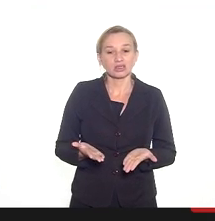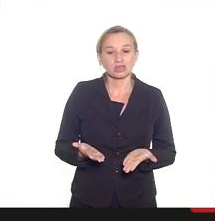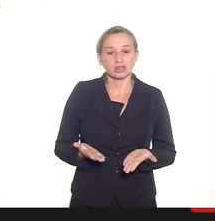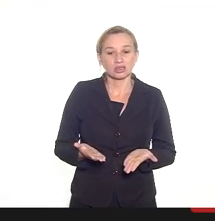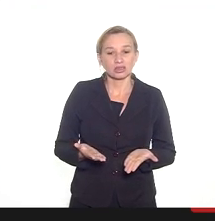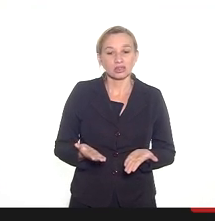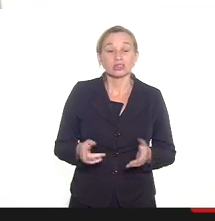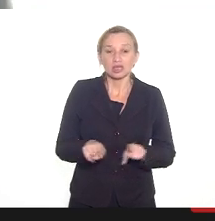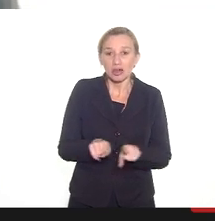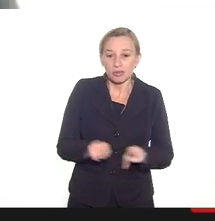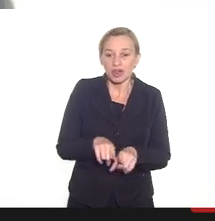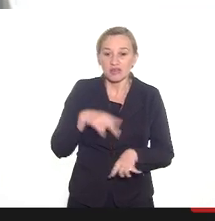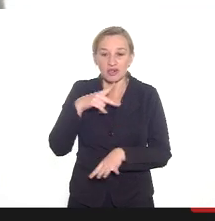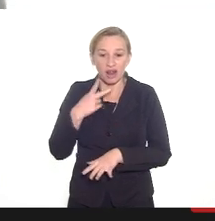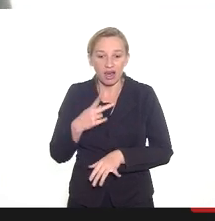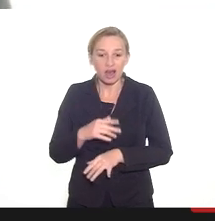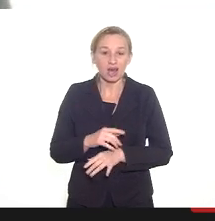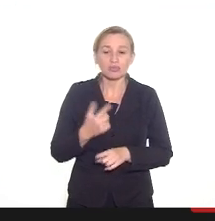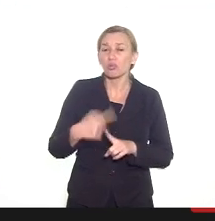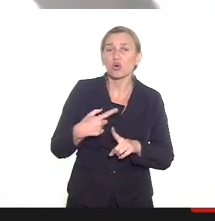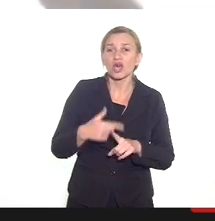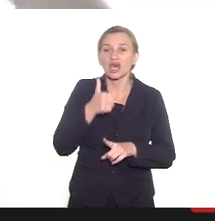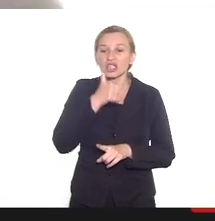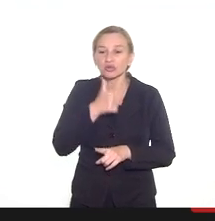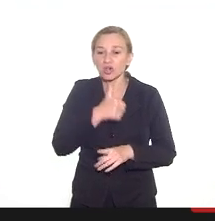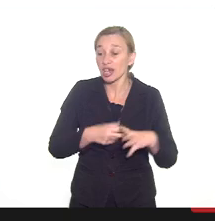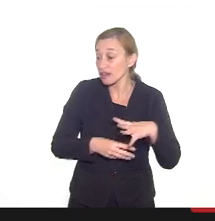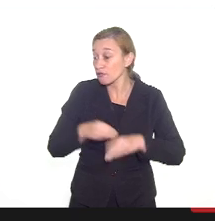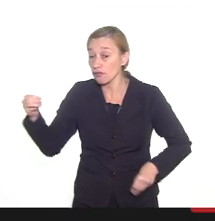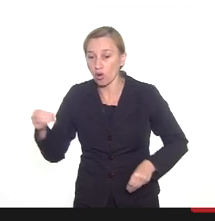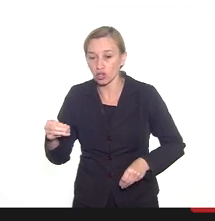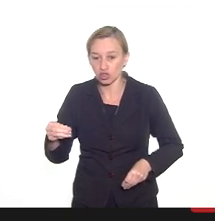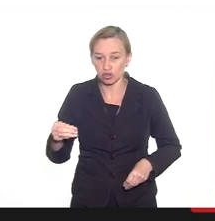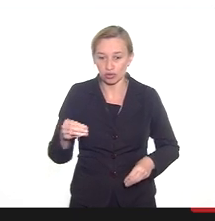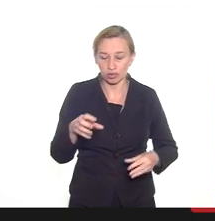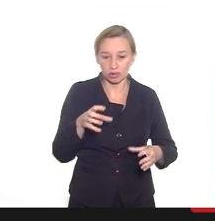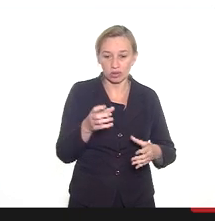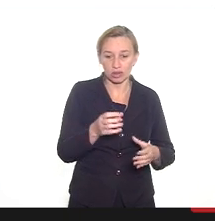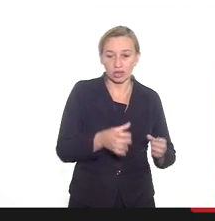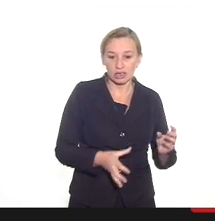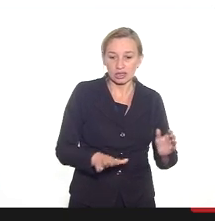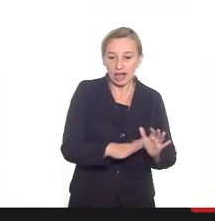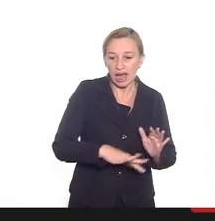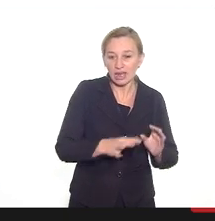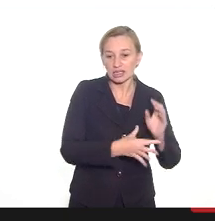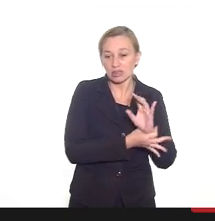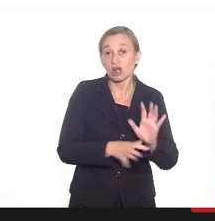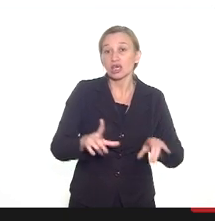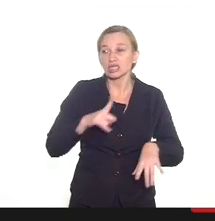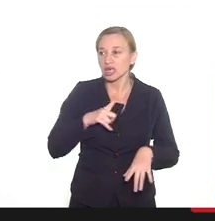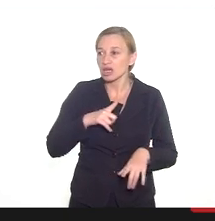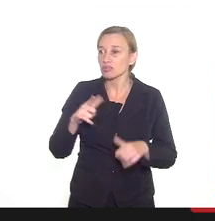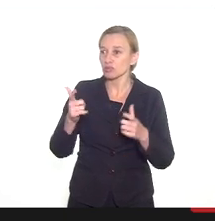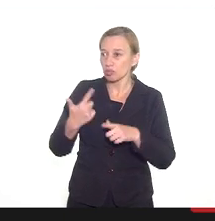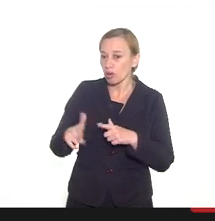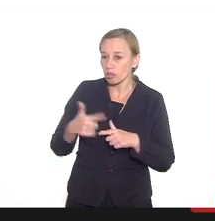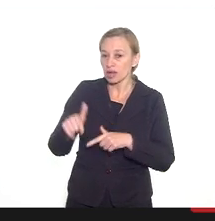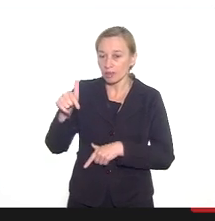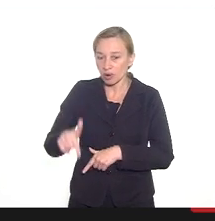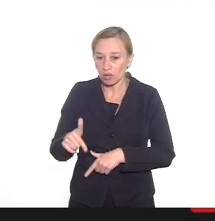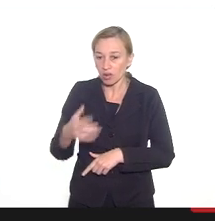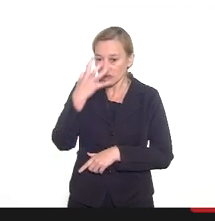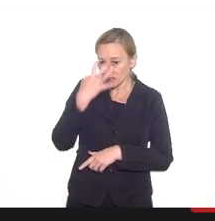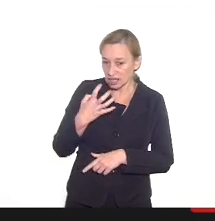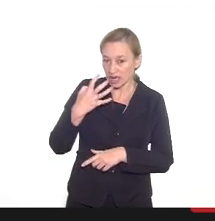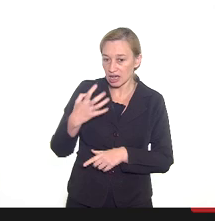também se comentou aqui por que, que as mulheres fogem dos serviços. Né? Nós tivemos um caso agora emblemático, passou pela Defensoria Pública, uma